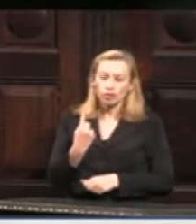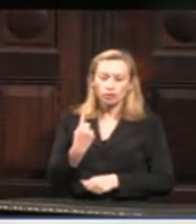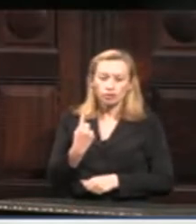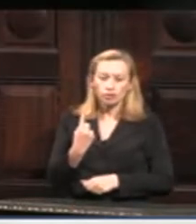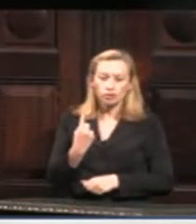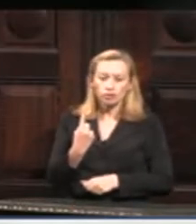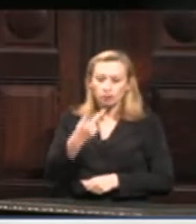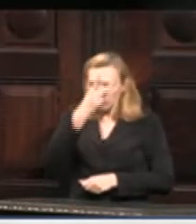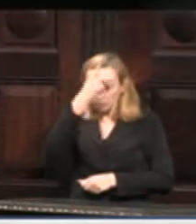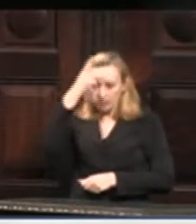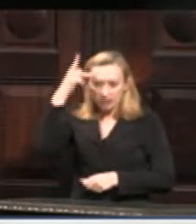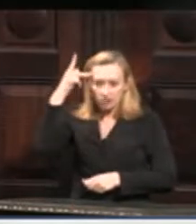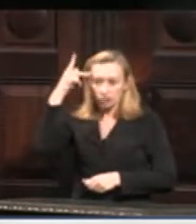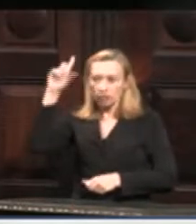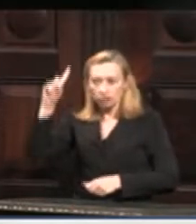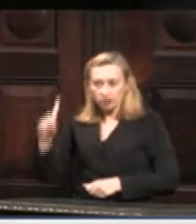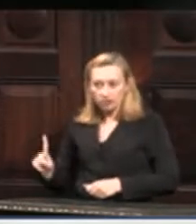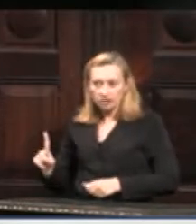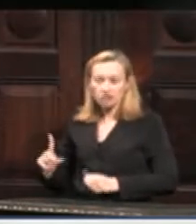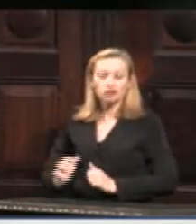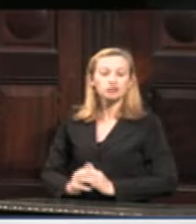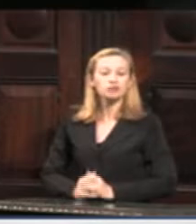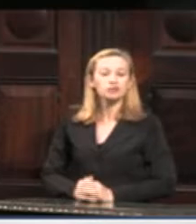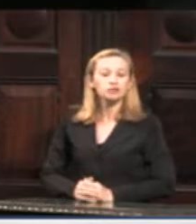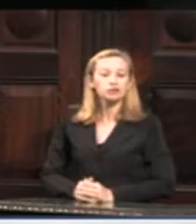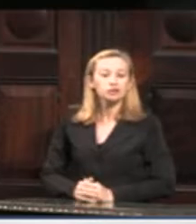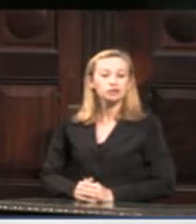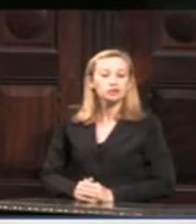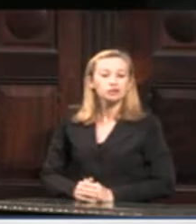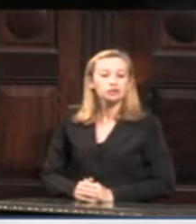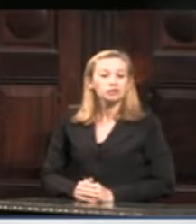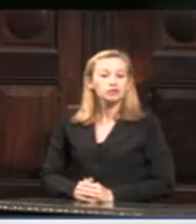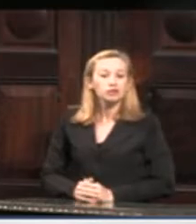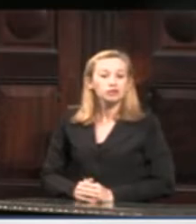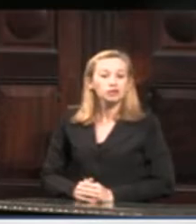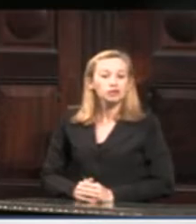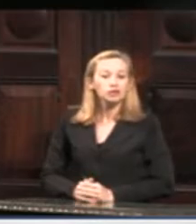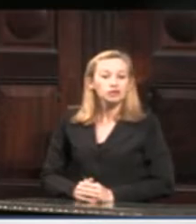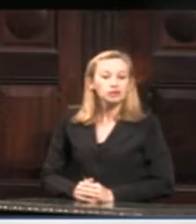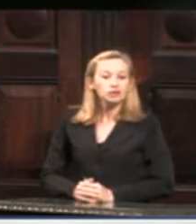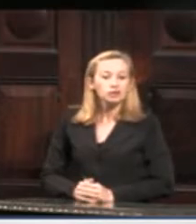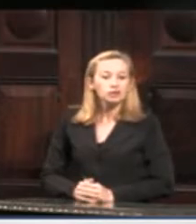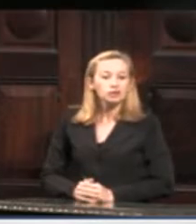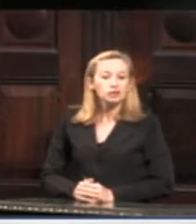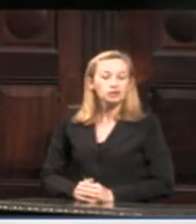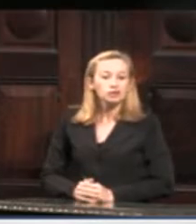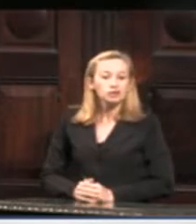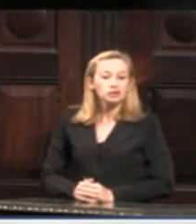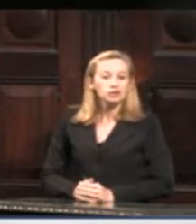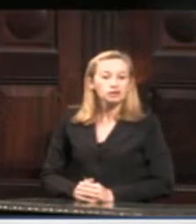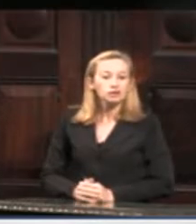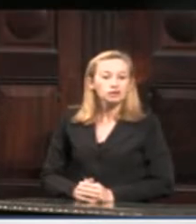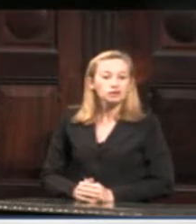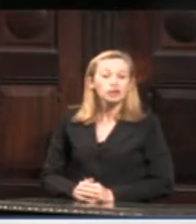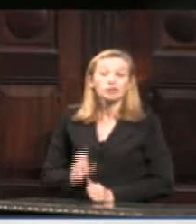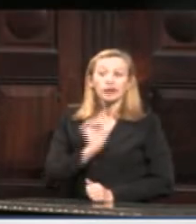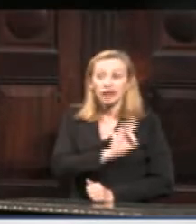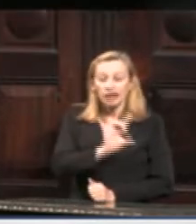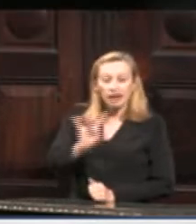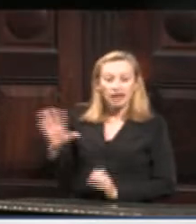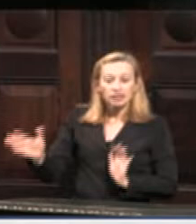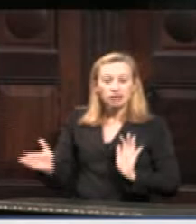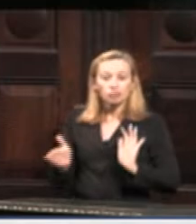de uma pessoa com deficiência para cada 2 modelos